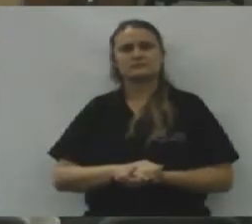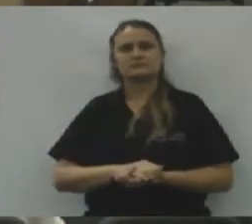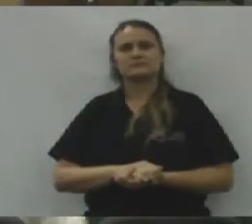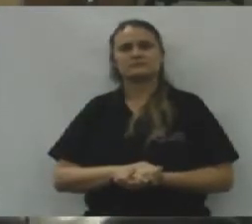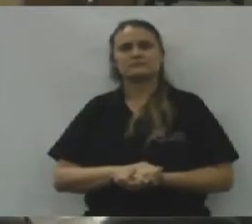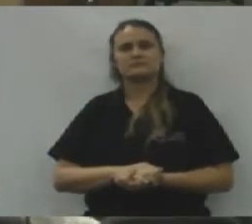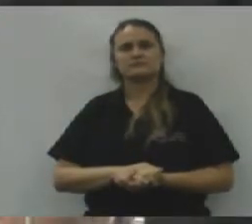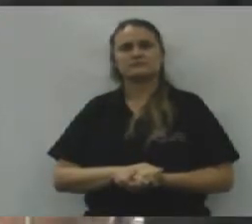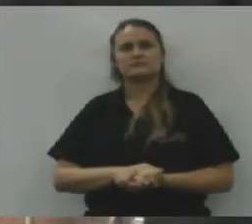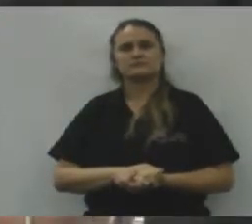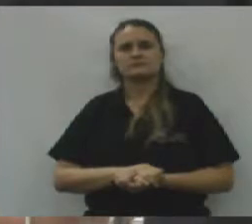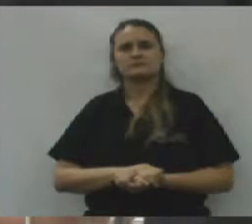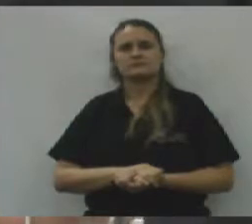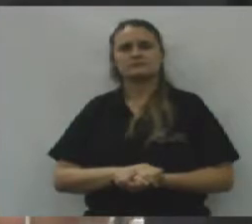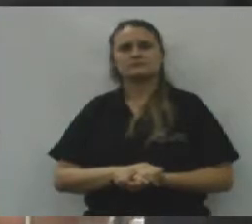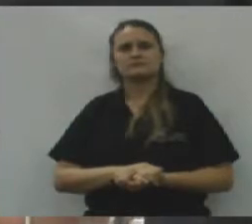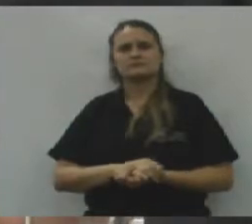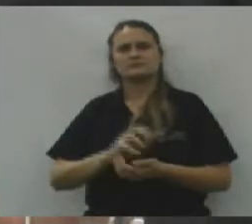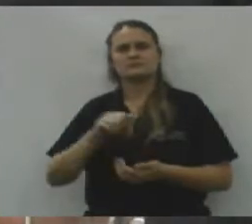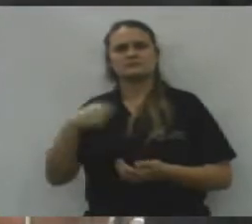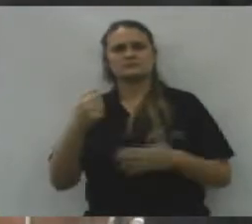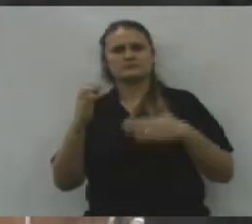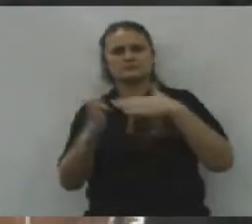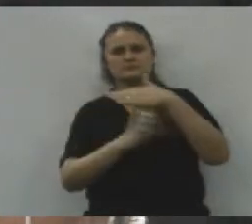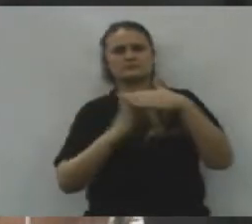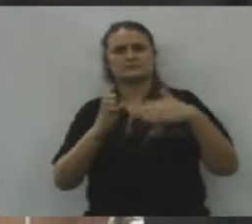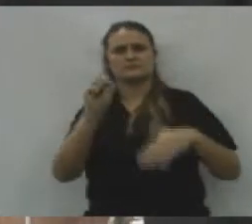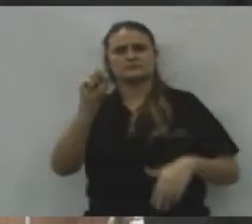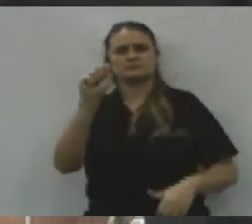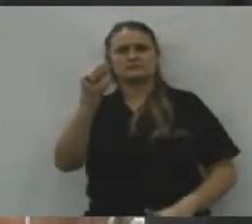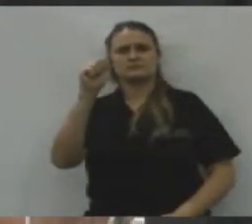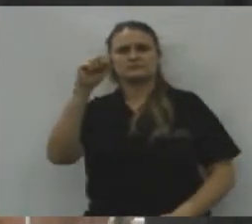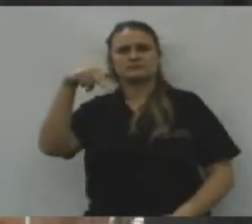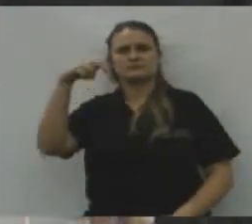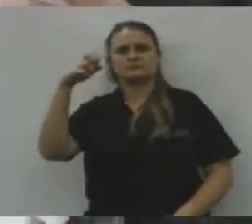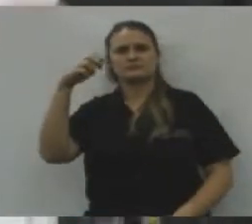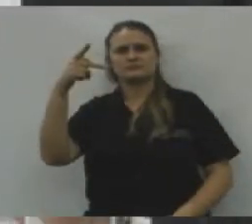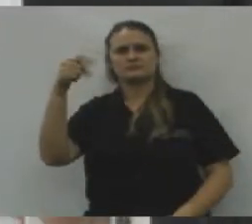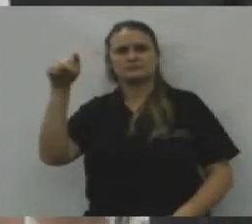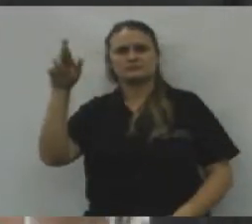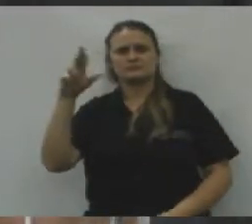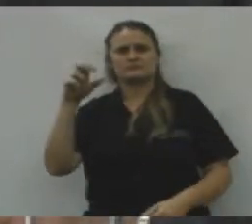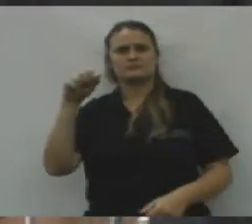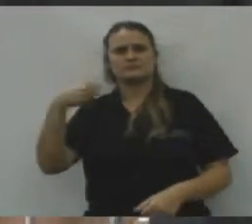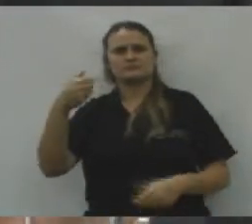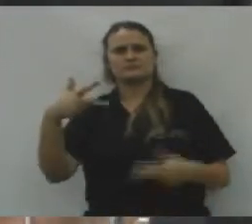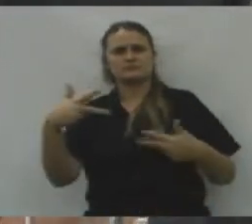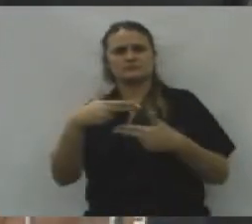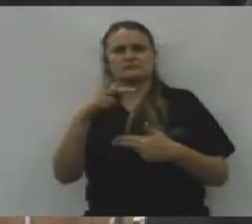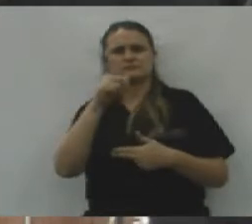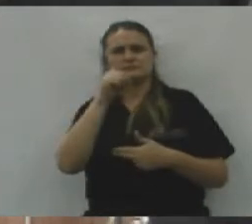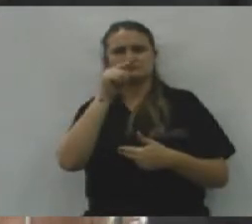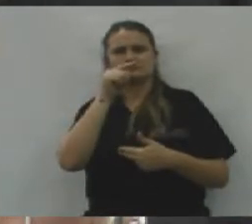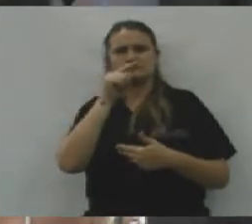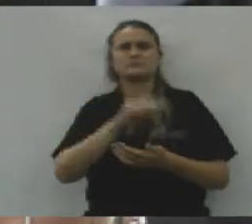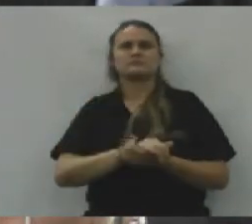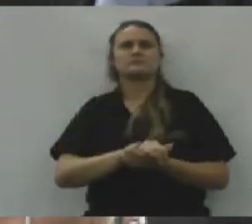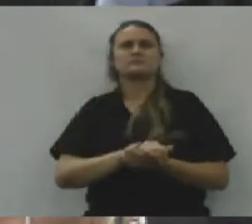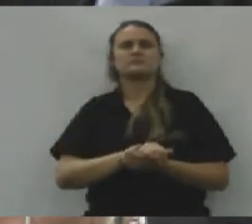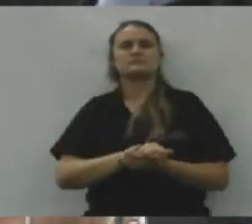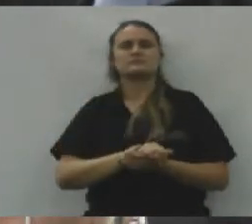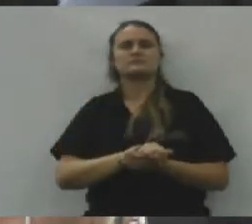desse comunicado da Sanepar, a respeito do corte de água que vai ter no bairro